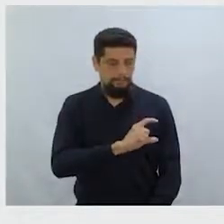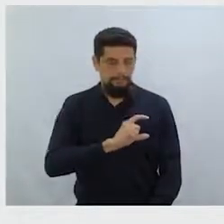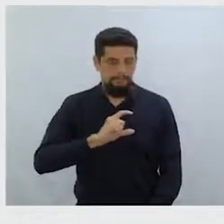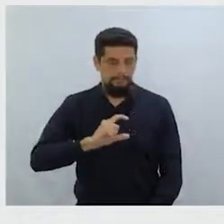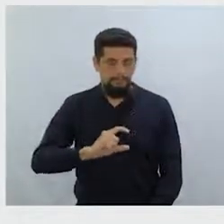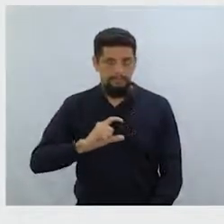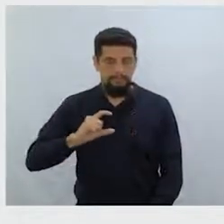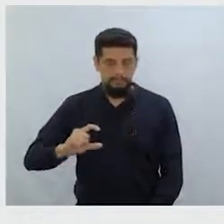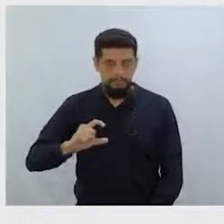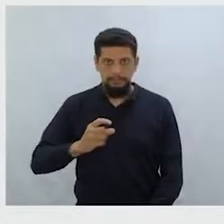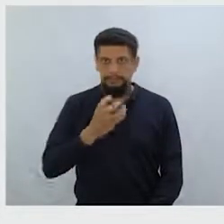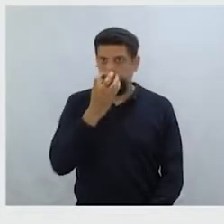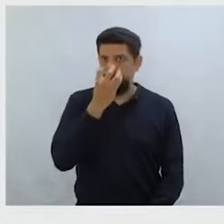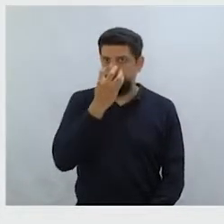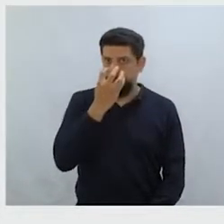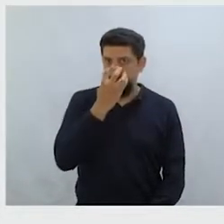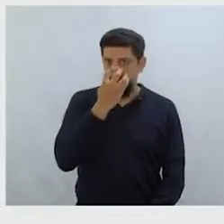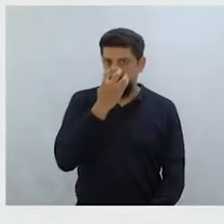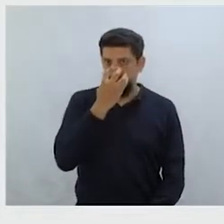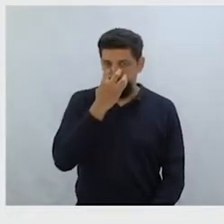Montou lá os três